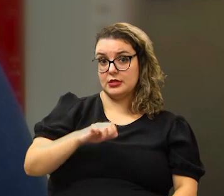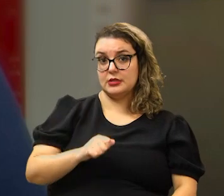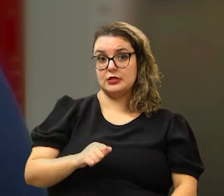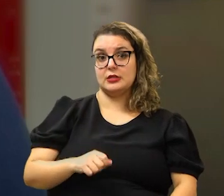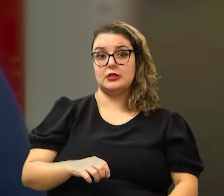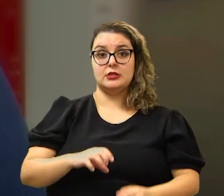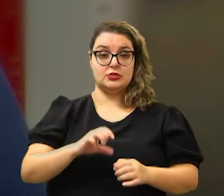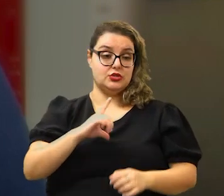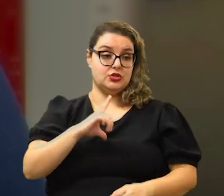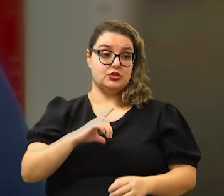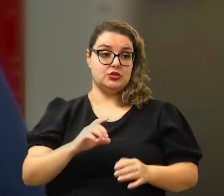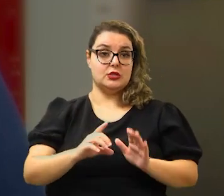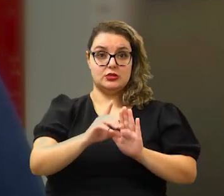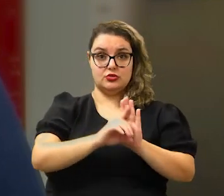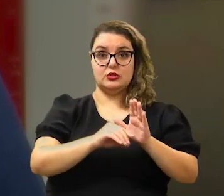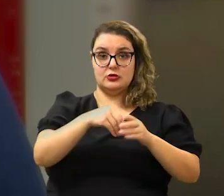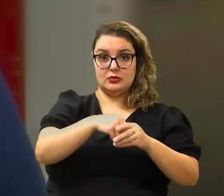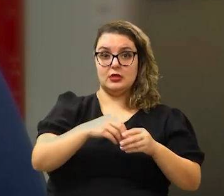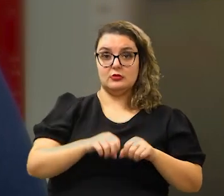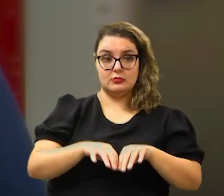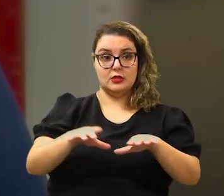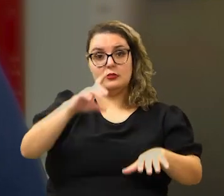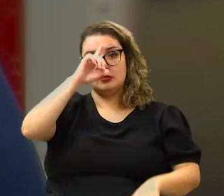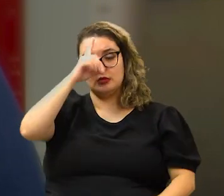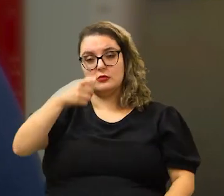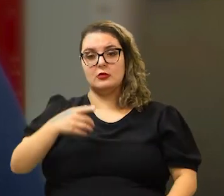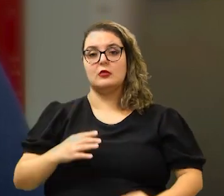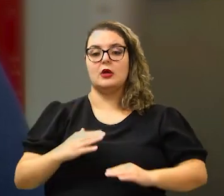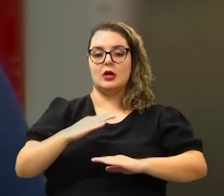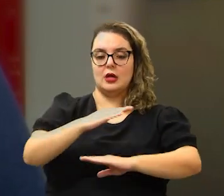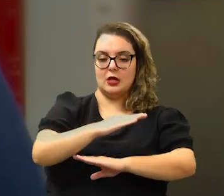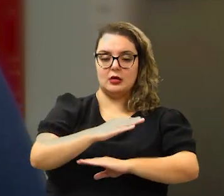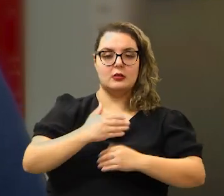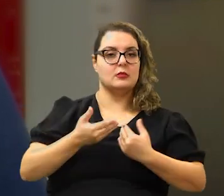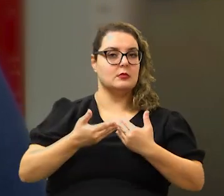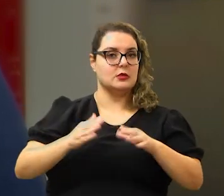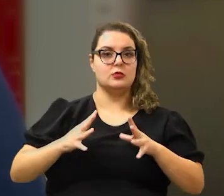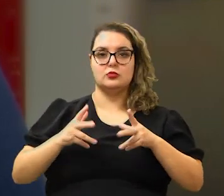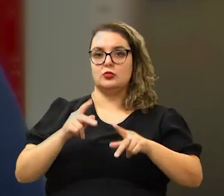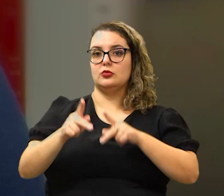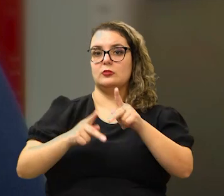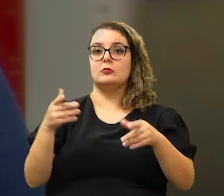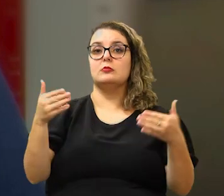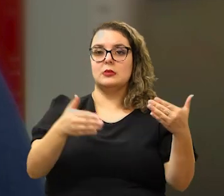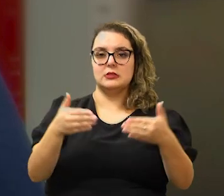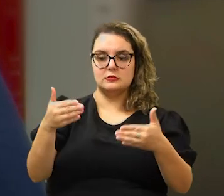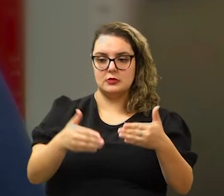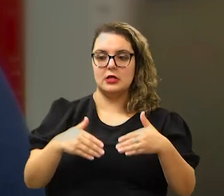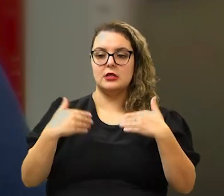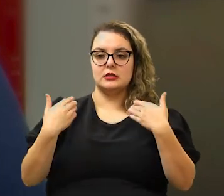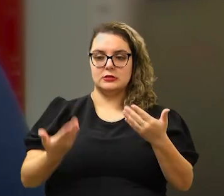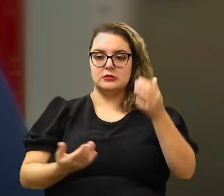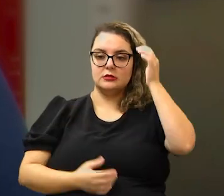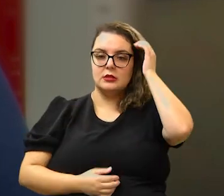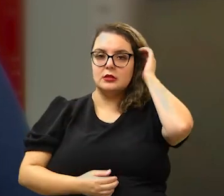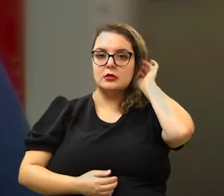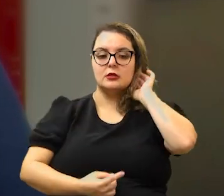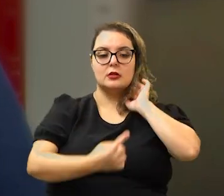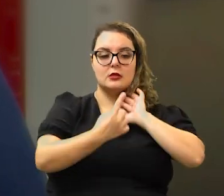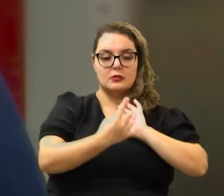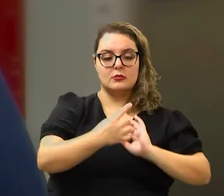pode participar apresentando emendas ao projeto. E aí a gente tem organizações civis, o Lar